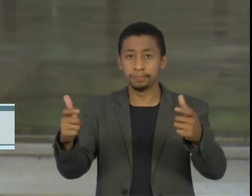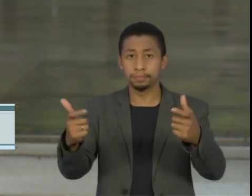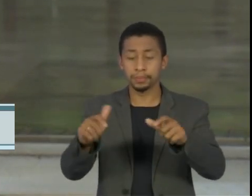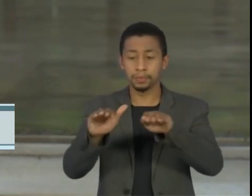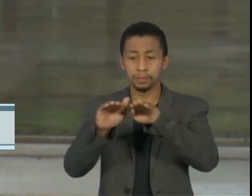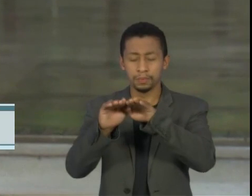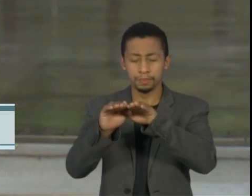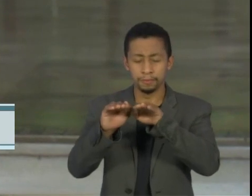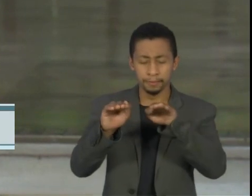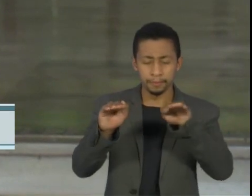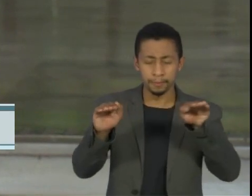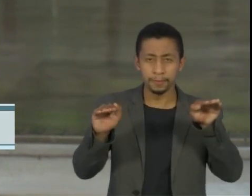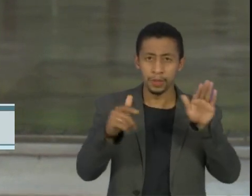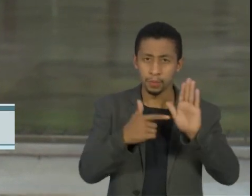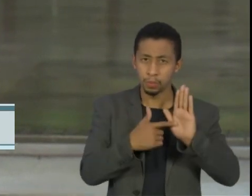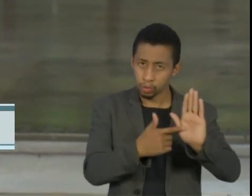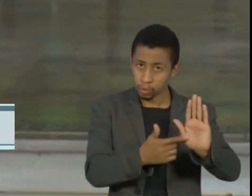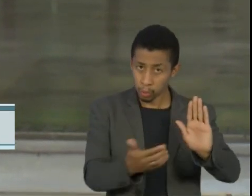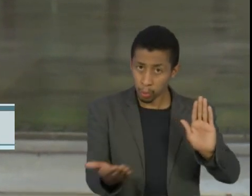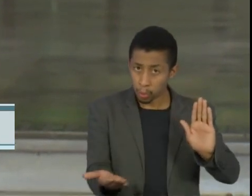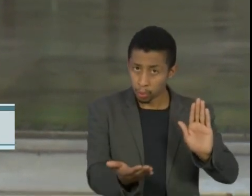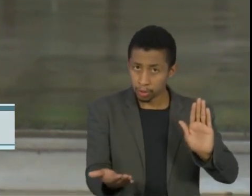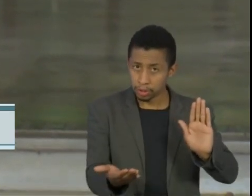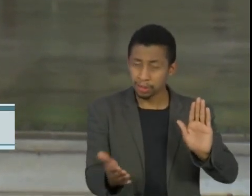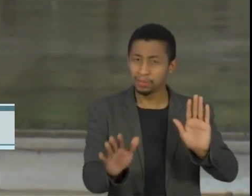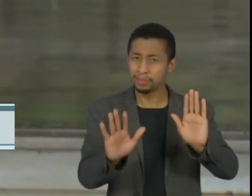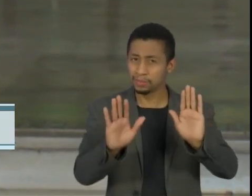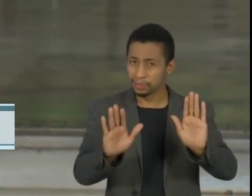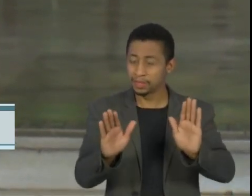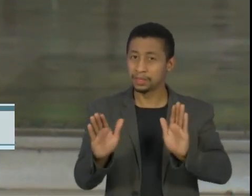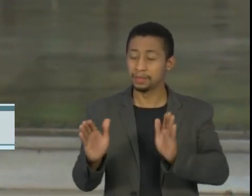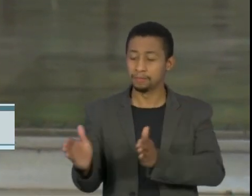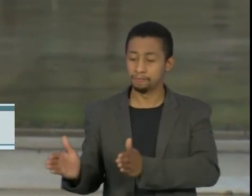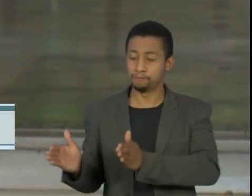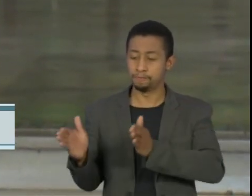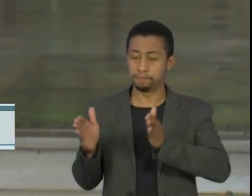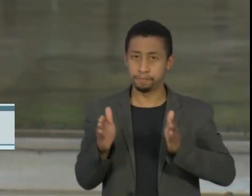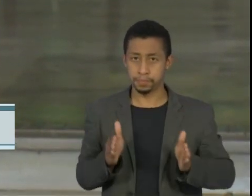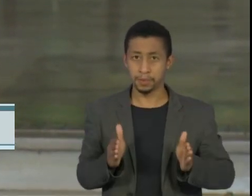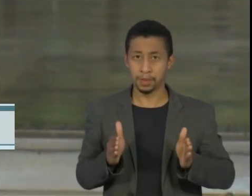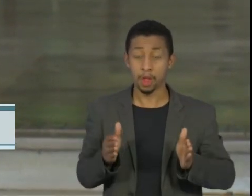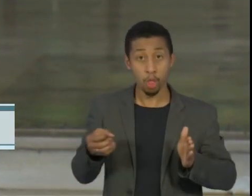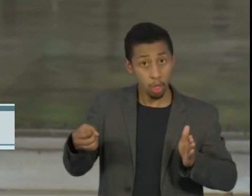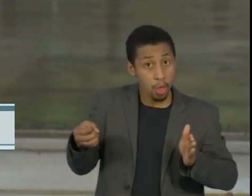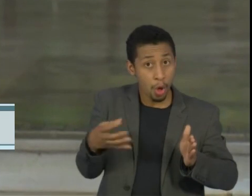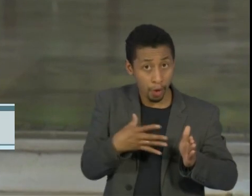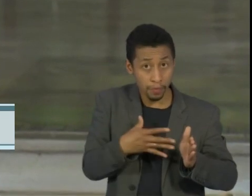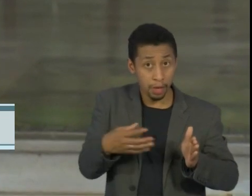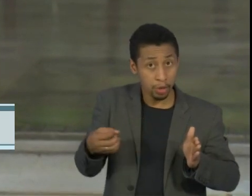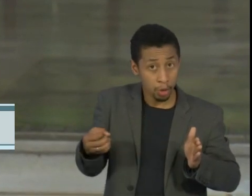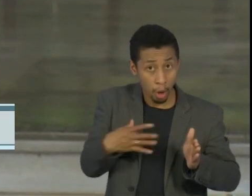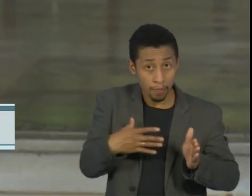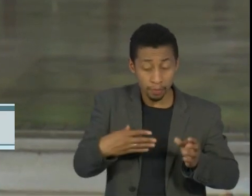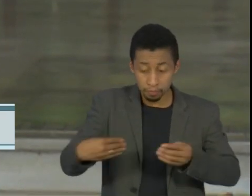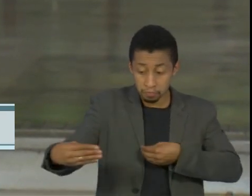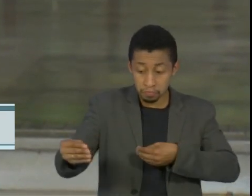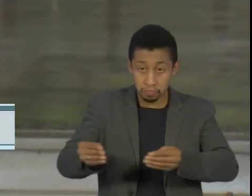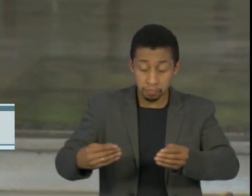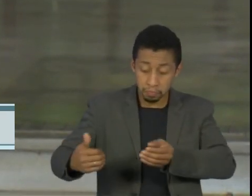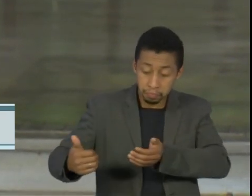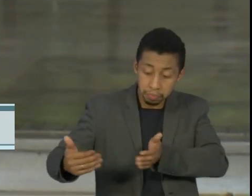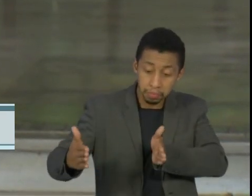apresentados hoje aqui. Mas São Paulo iniciou uma nova etapa da quarentena aqui, e está diminuindo a taxa de isolamento social, mesmo que pouco,